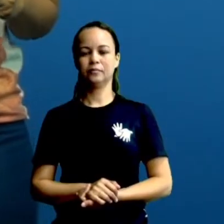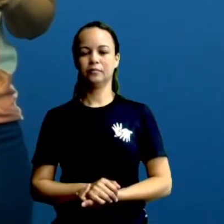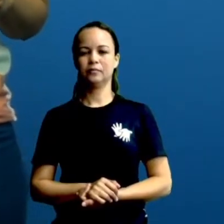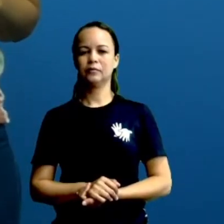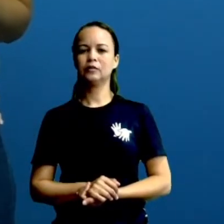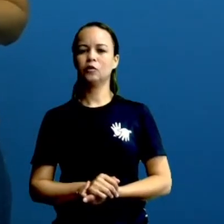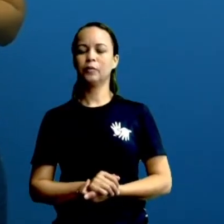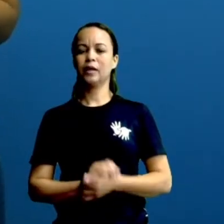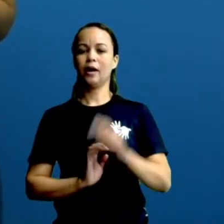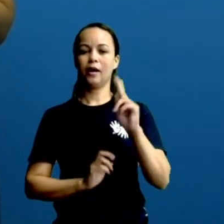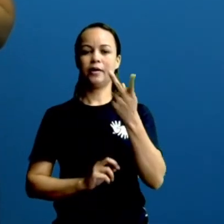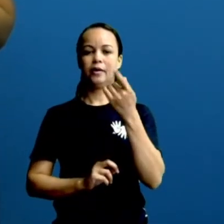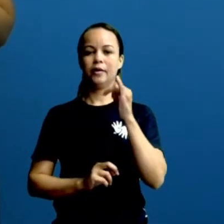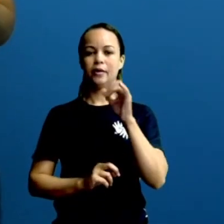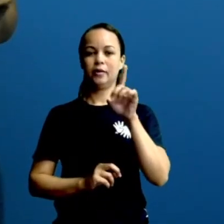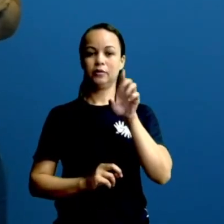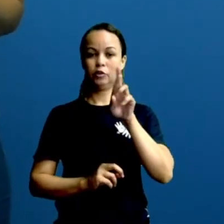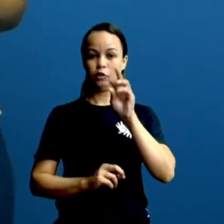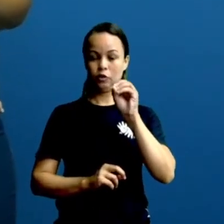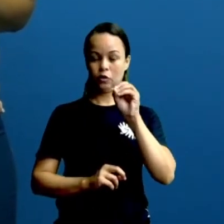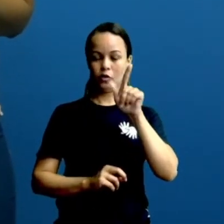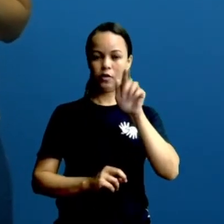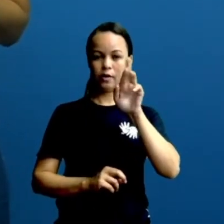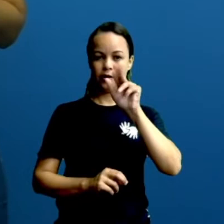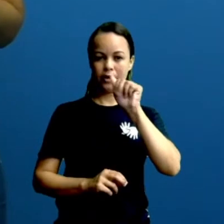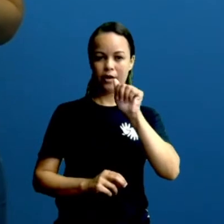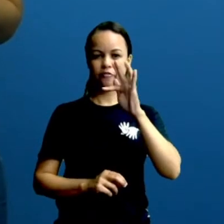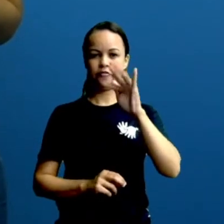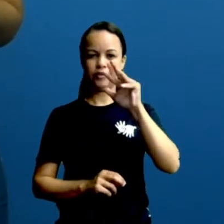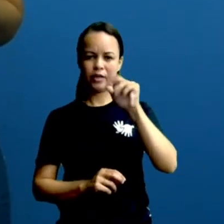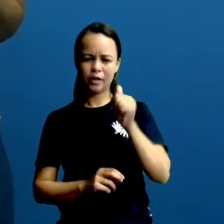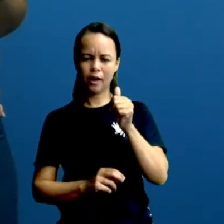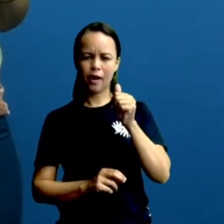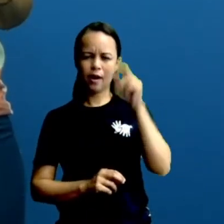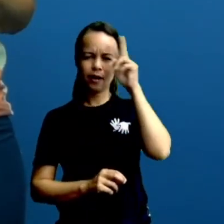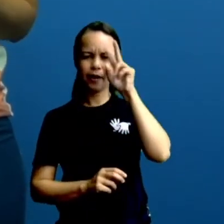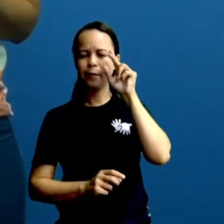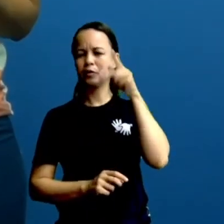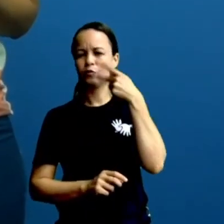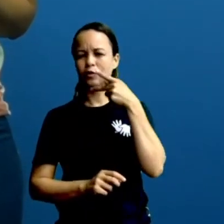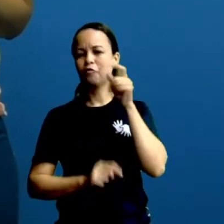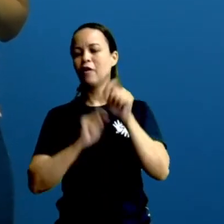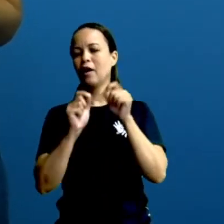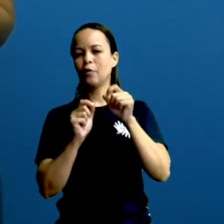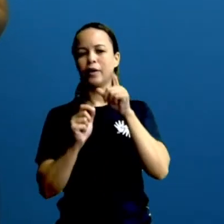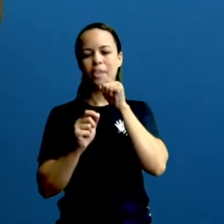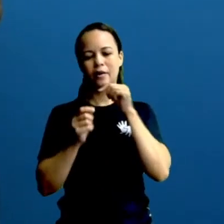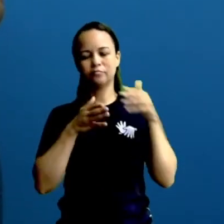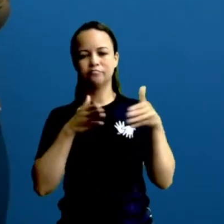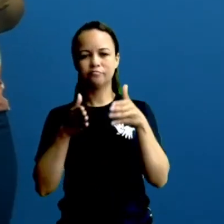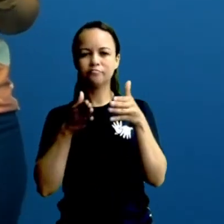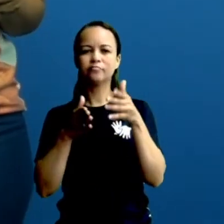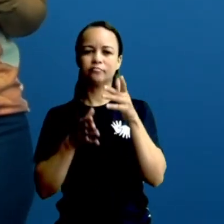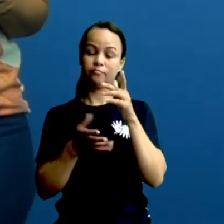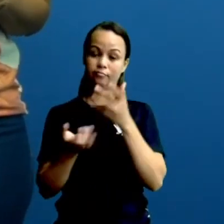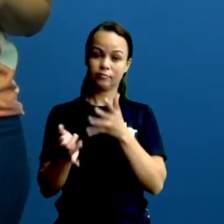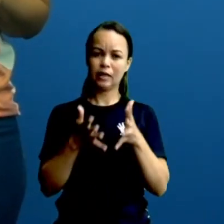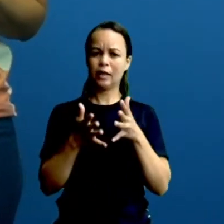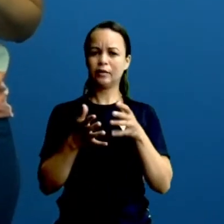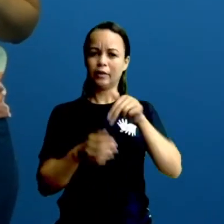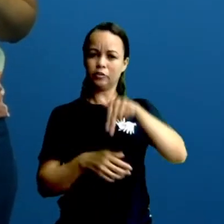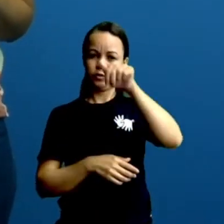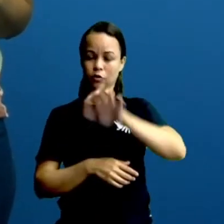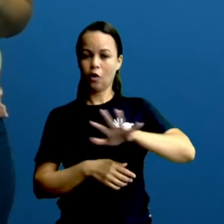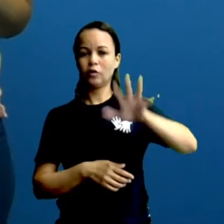Sobre a hidrografia. Lembrando que quando eu falar de hidrografia, eu estou falando das águas, dos rios, tá? E na região Nordeste